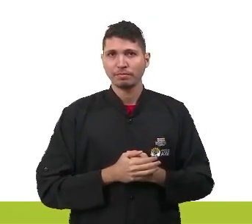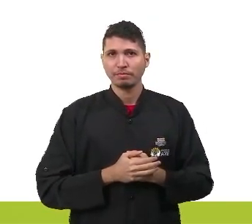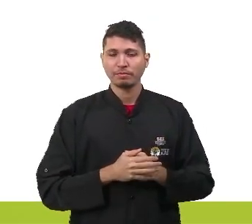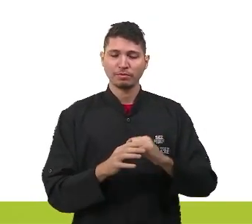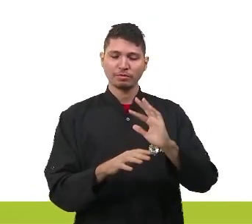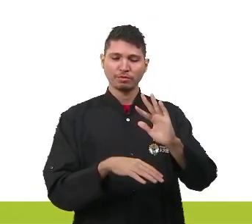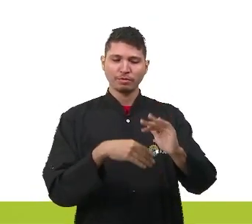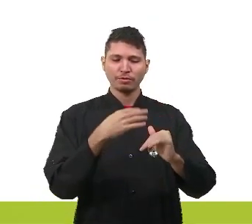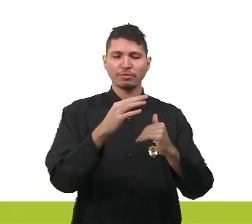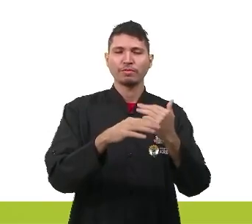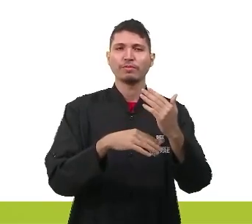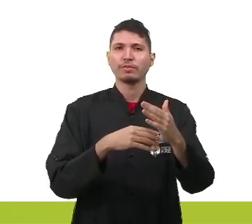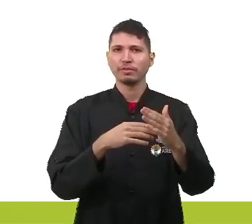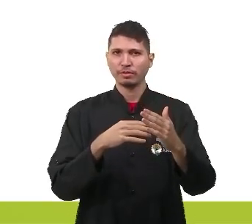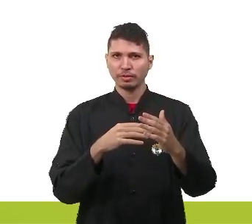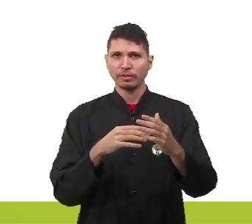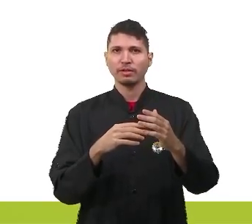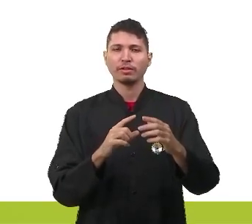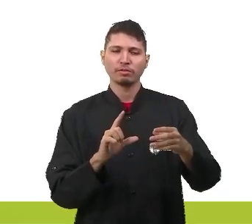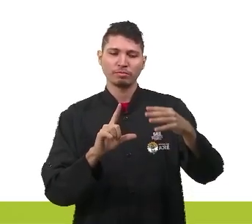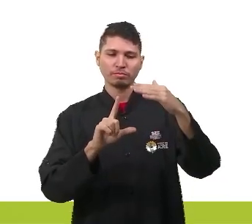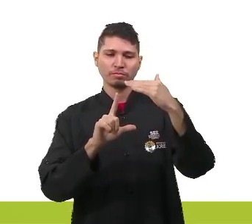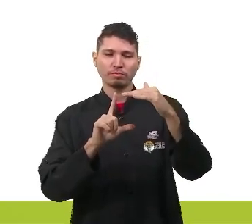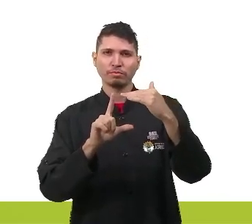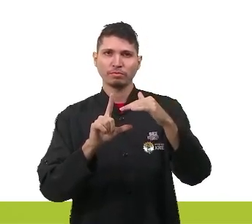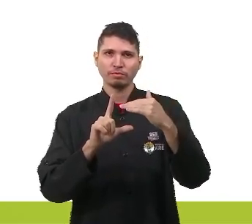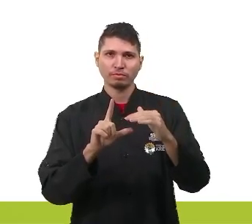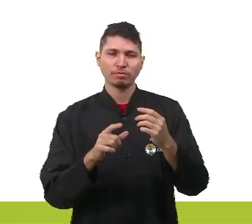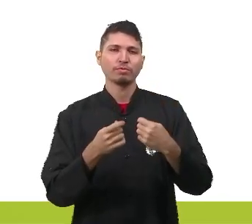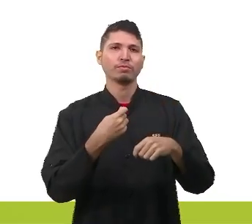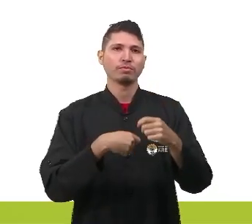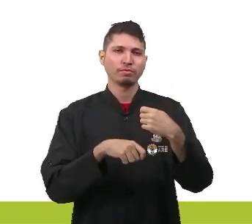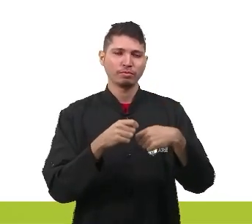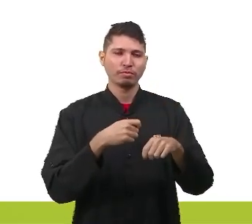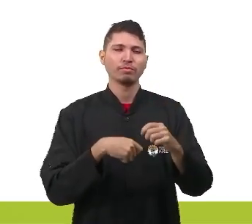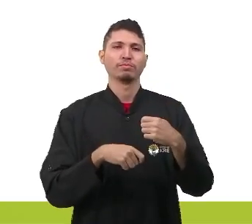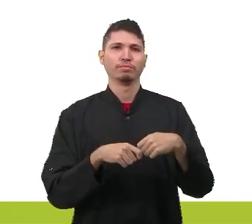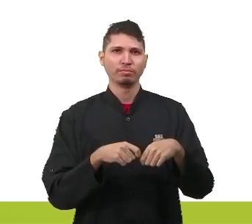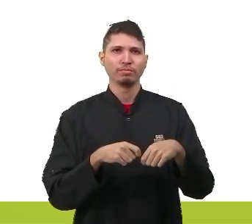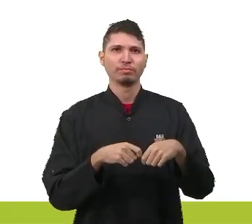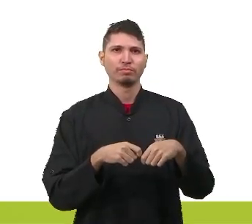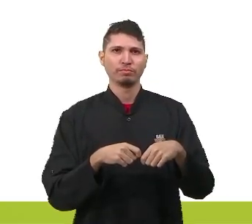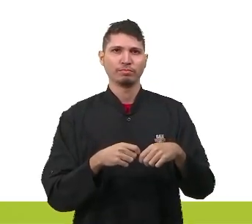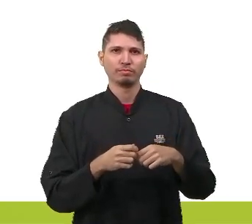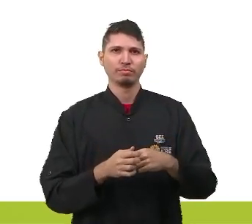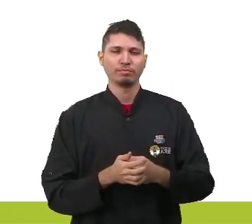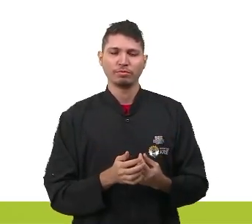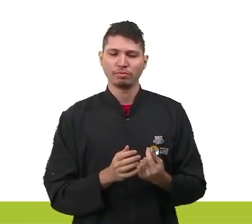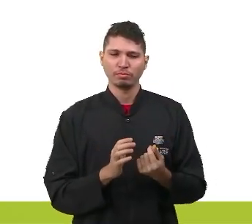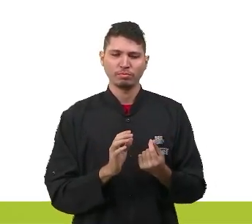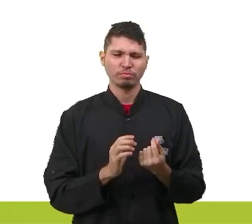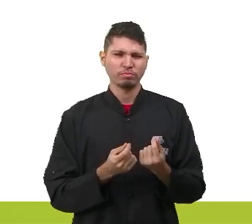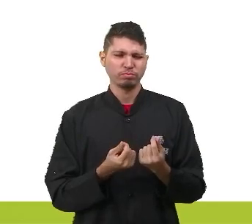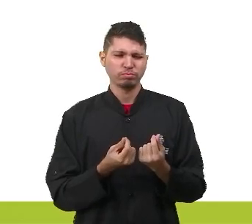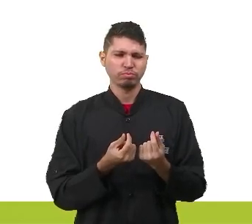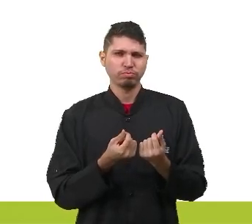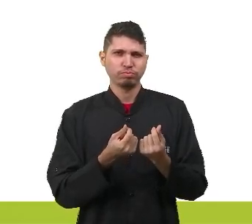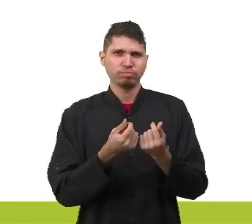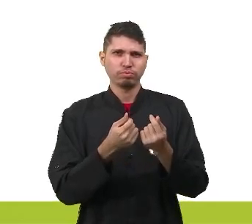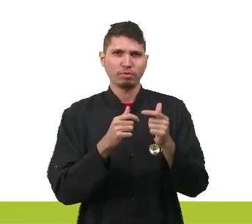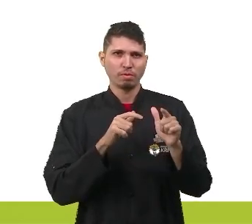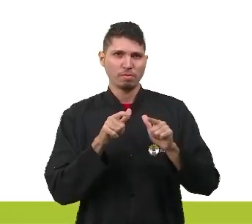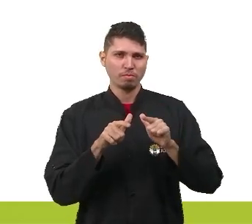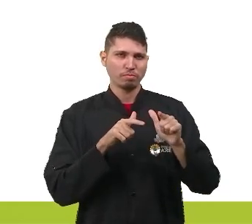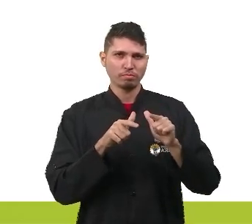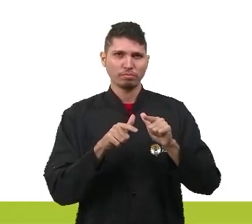dentro daquelas sociedades, uma classe que está ligada economicamente, né, ao sentido econômico. Tinham muita riqueza, estavam trabalhando principalmente